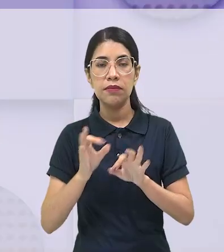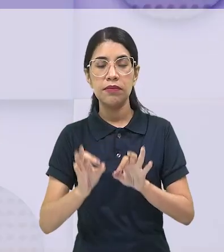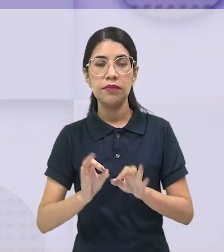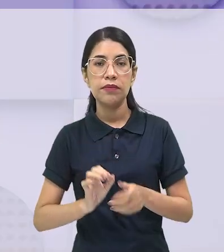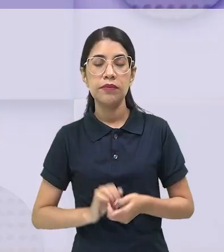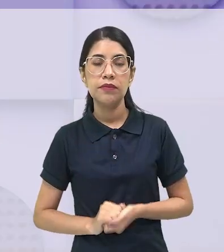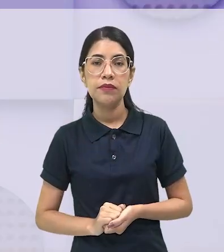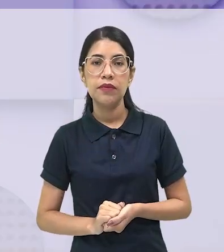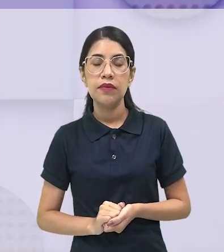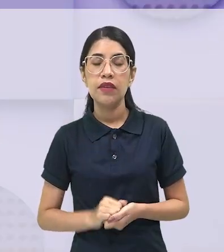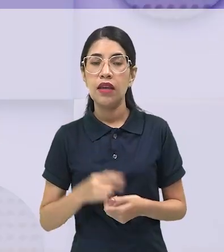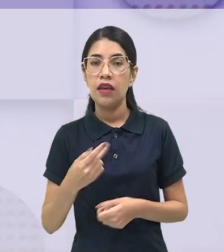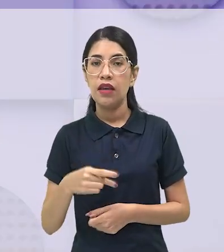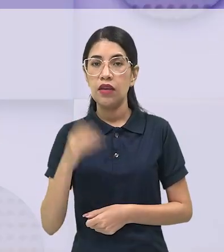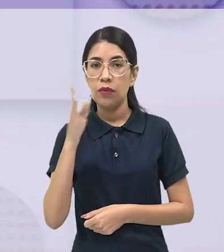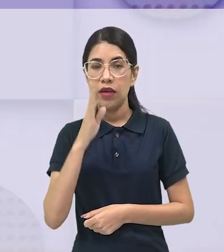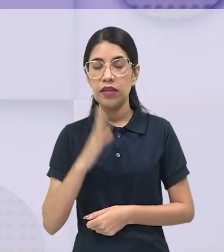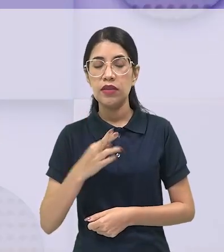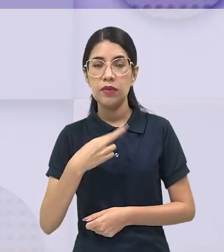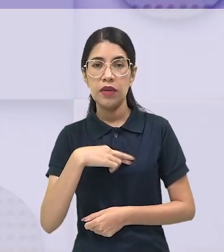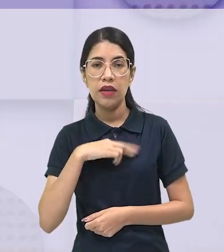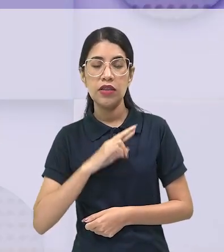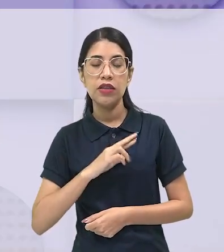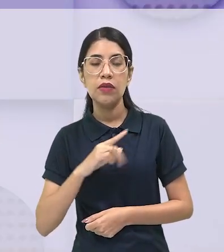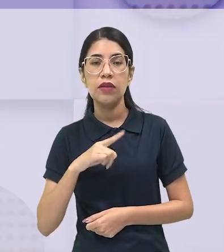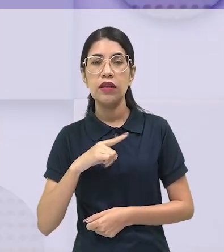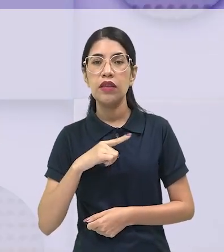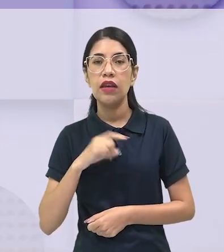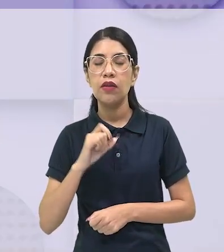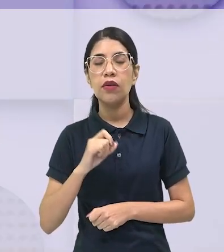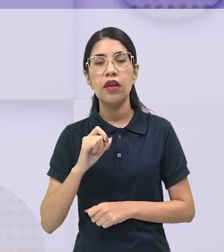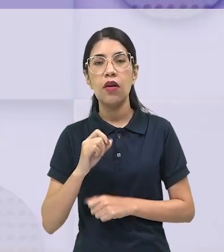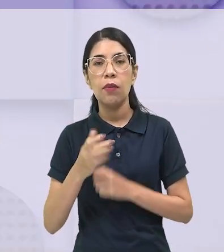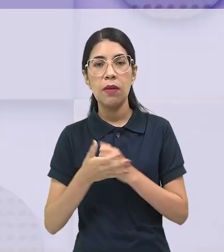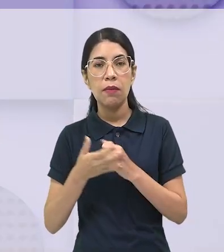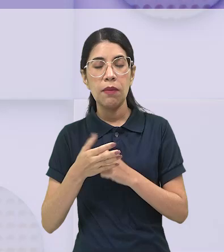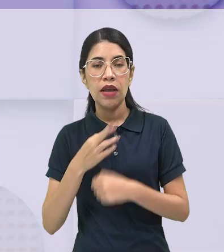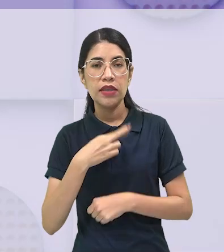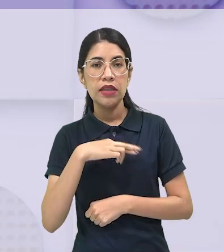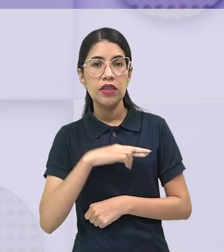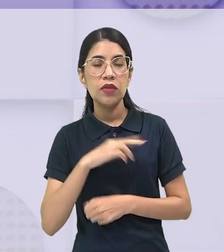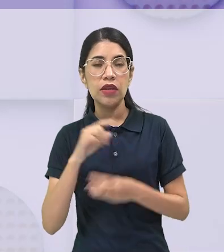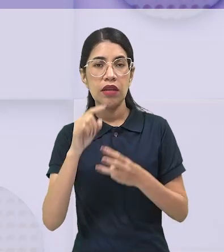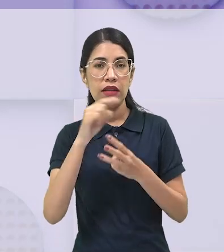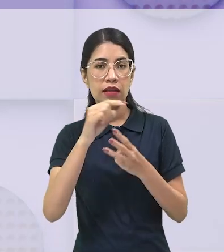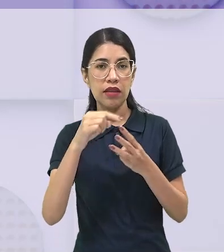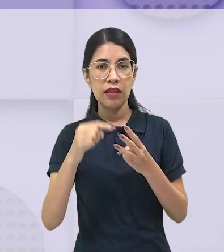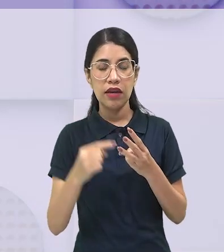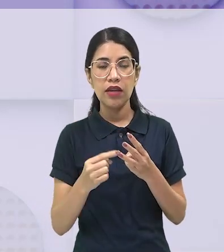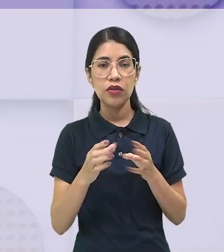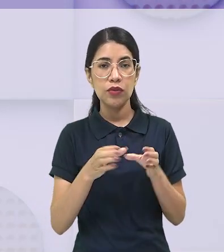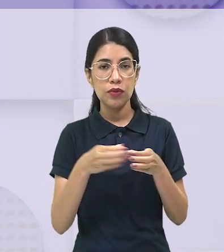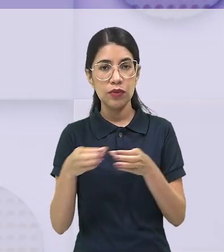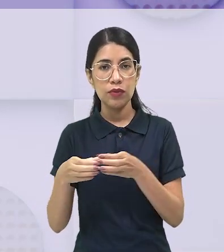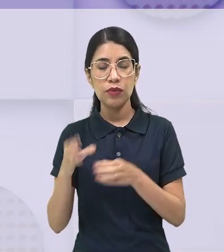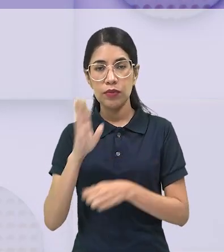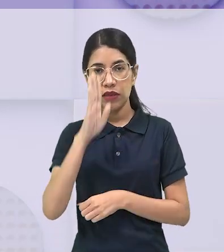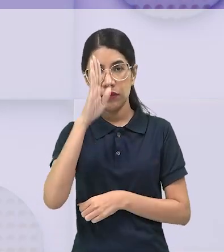praticada. Né? O Brasil, religiosamente, tem uma matriz religiosa formada por 3 grandes